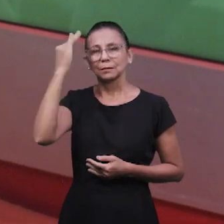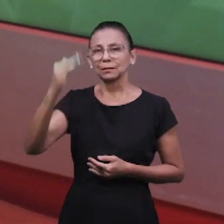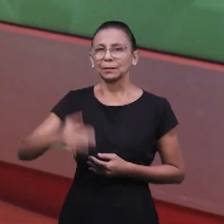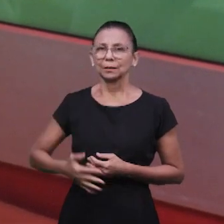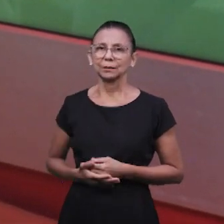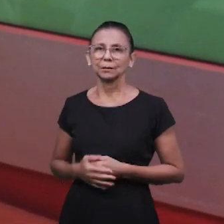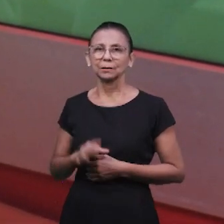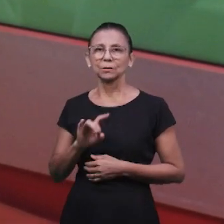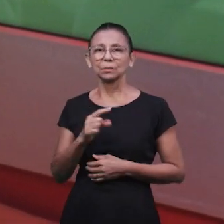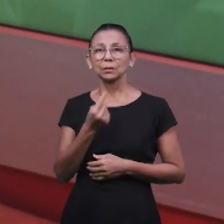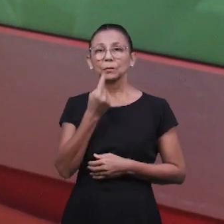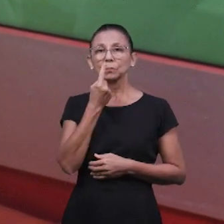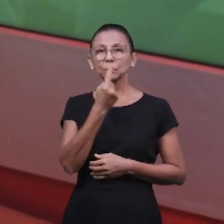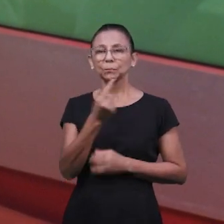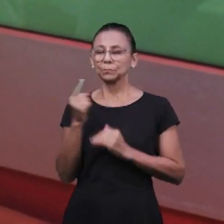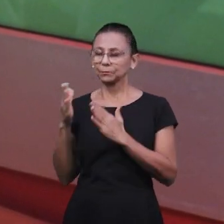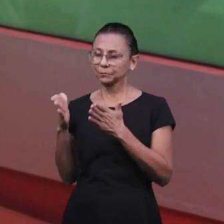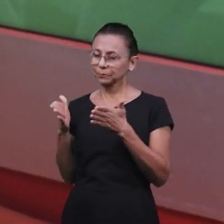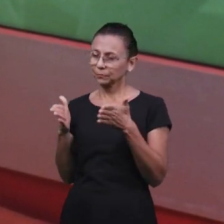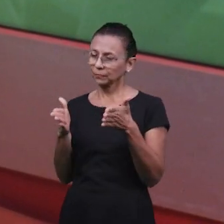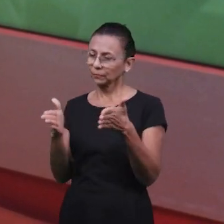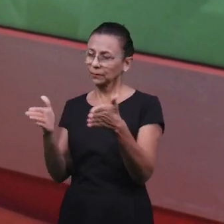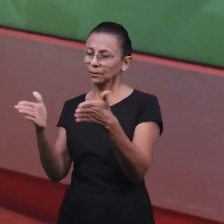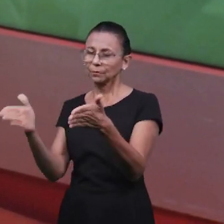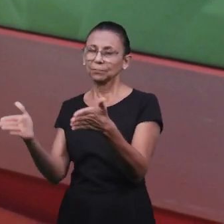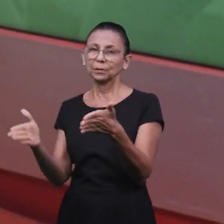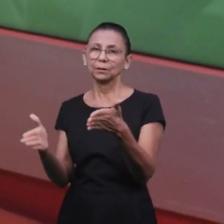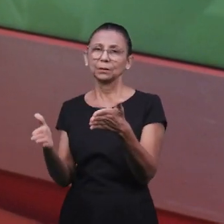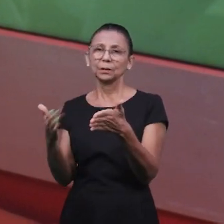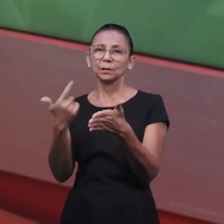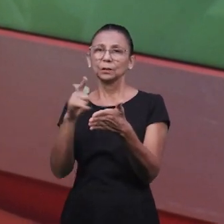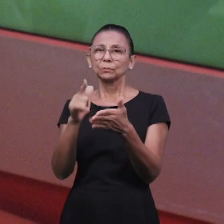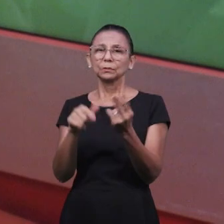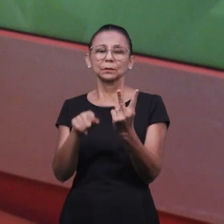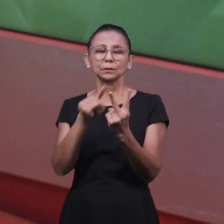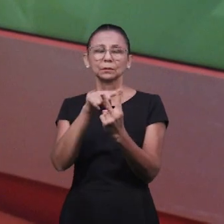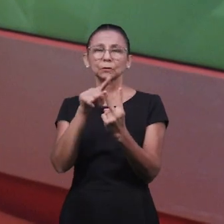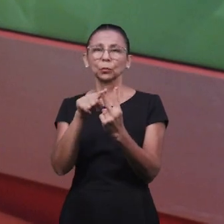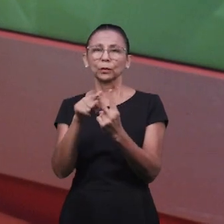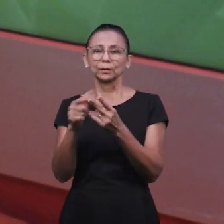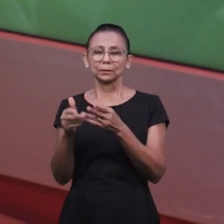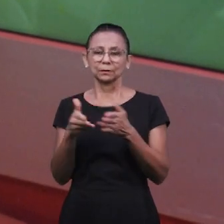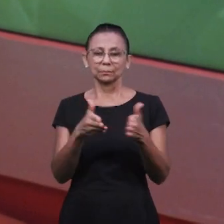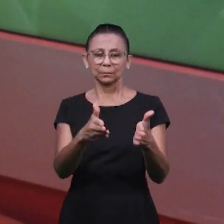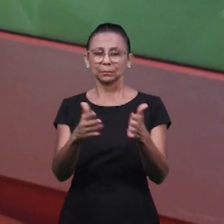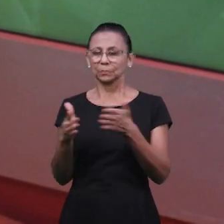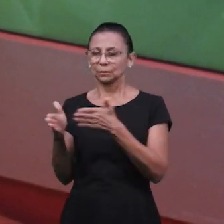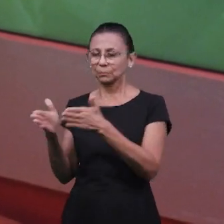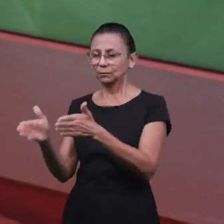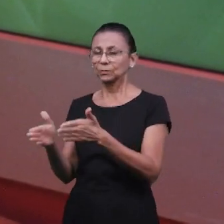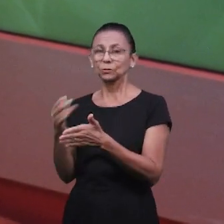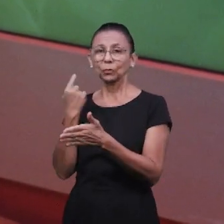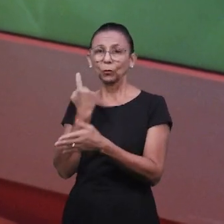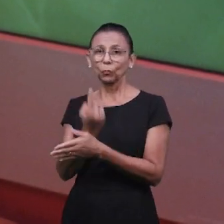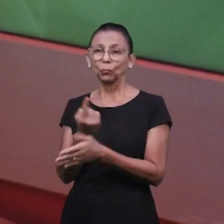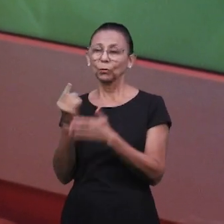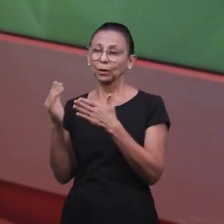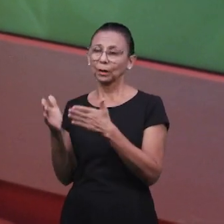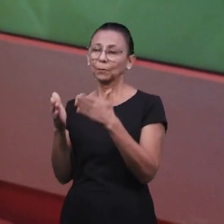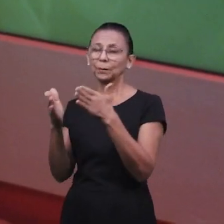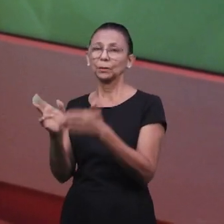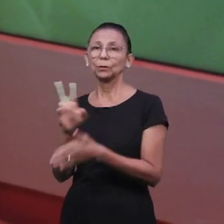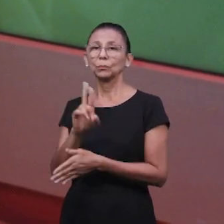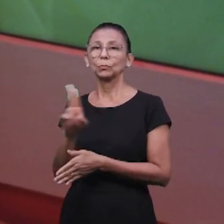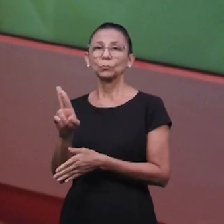entenda que há só um caminho. Não existem dois caminhos. Só existe